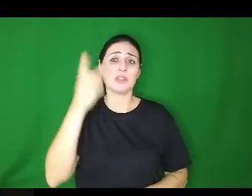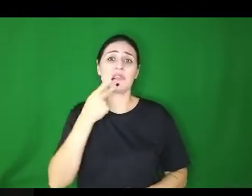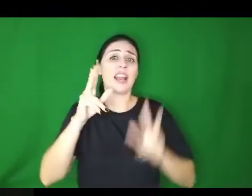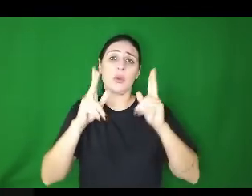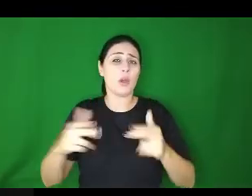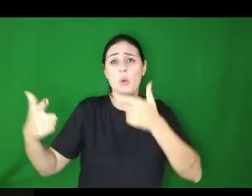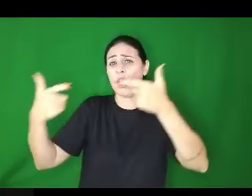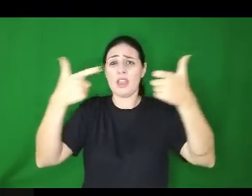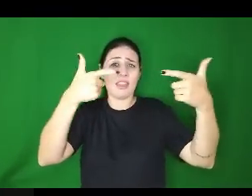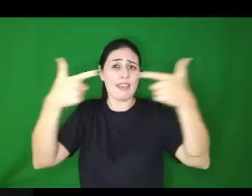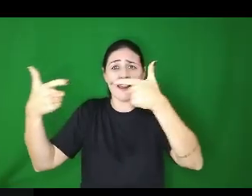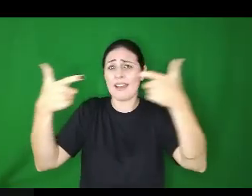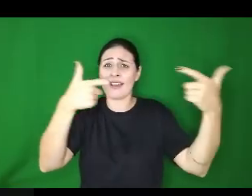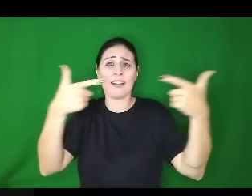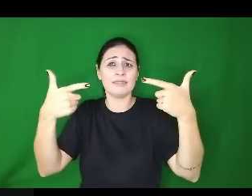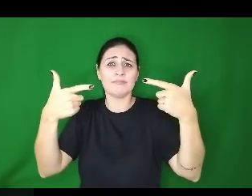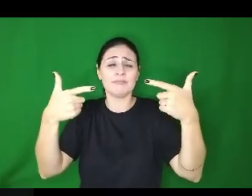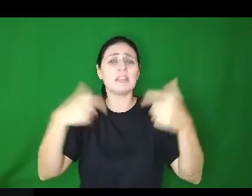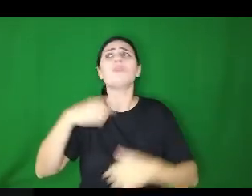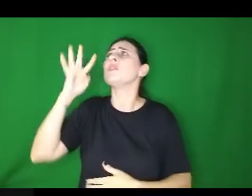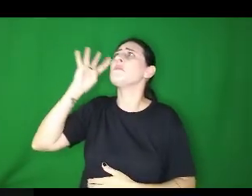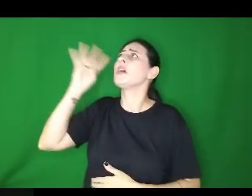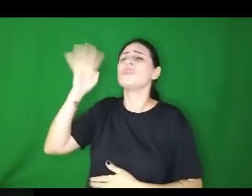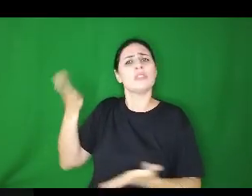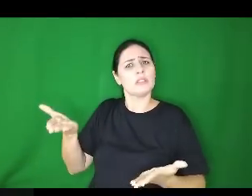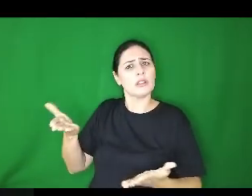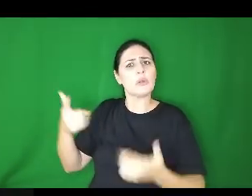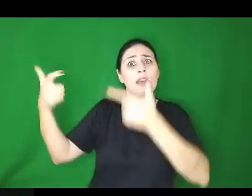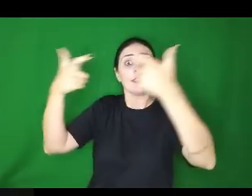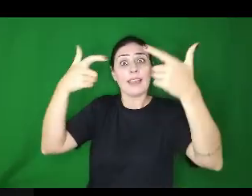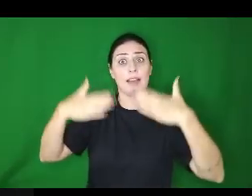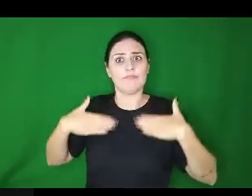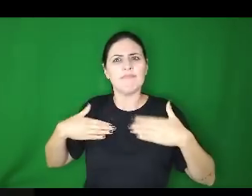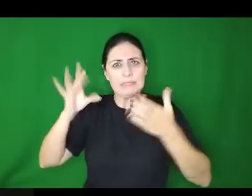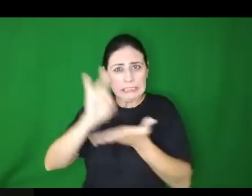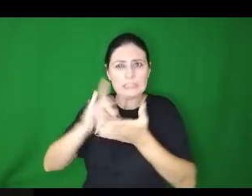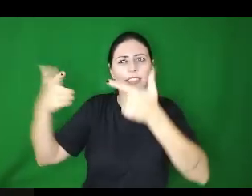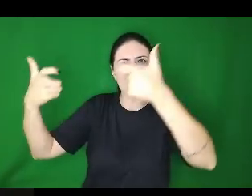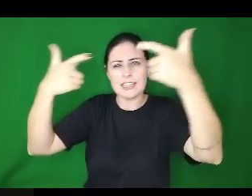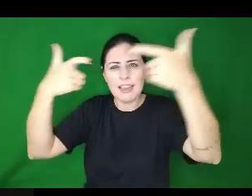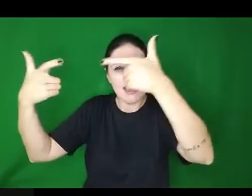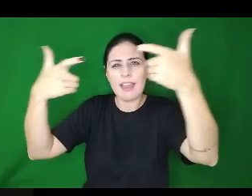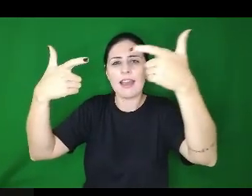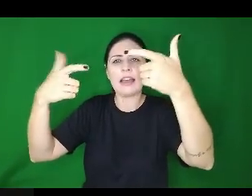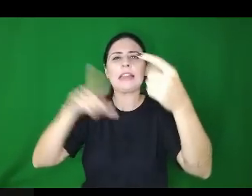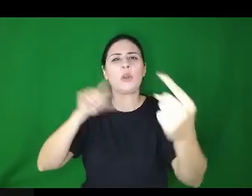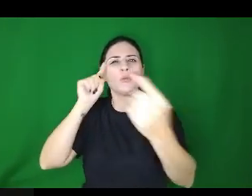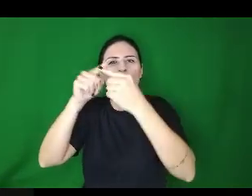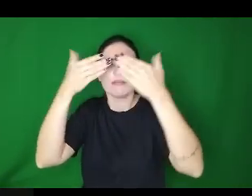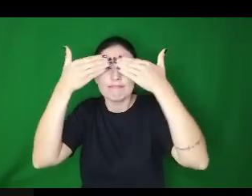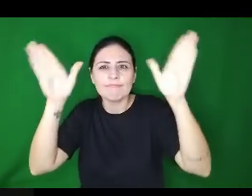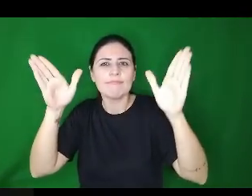né? E aí, dentro das condições objetivas que nós temos. E outro caminho é também ter